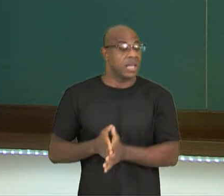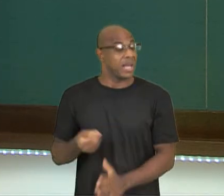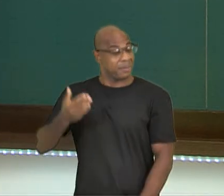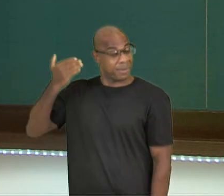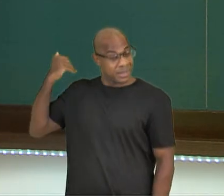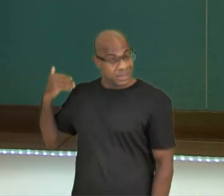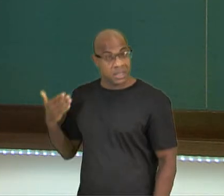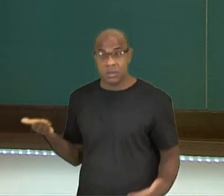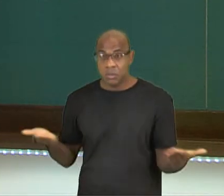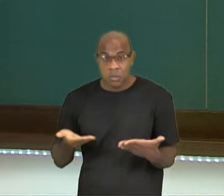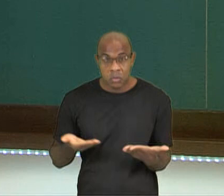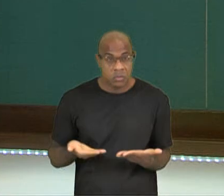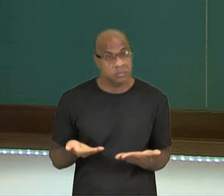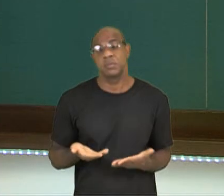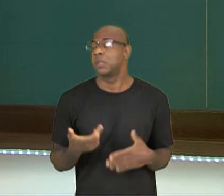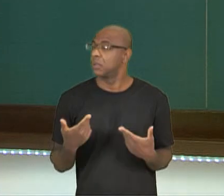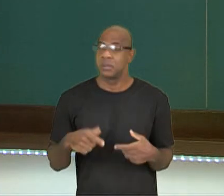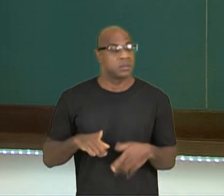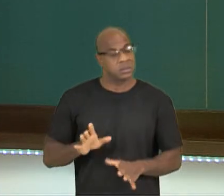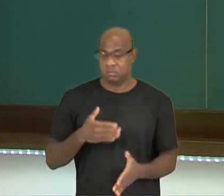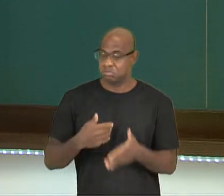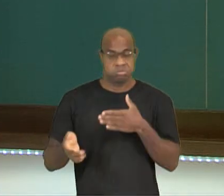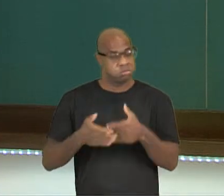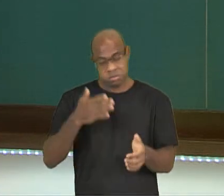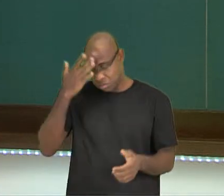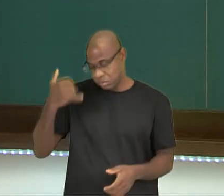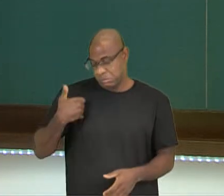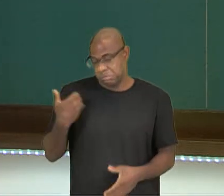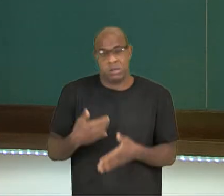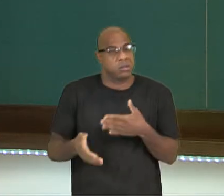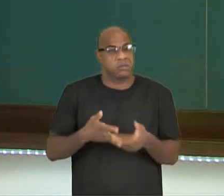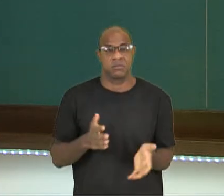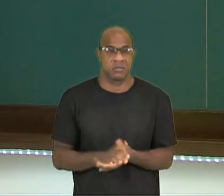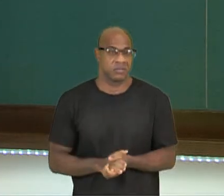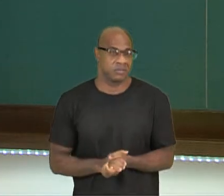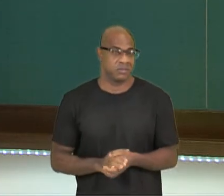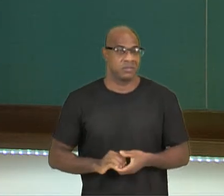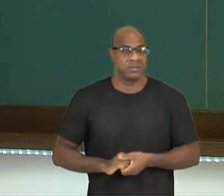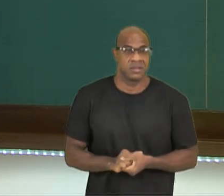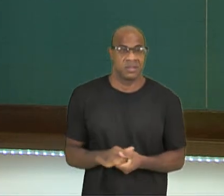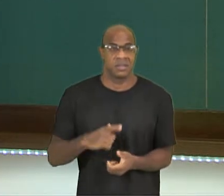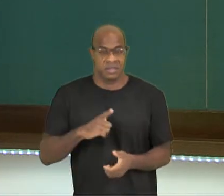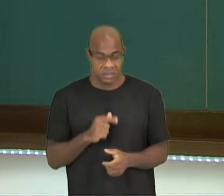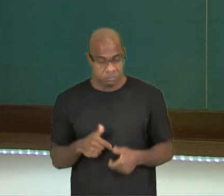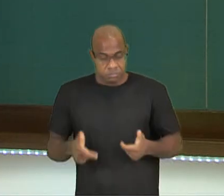para a guerra em nome de Jesus Cristo, para angariar terrenos para a igreja,